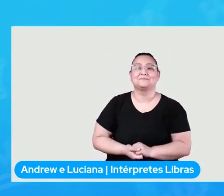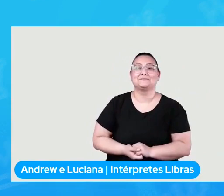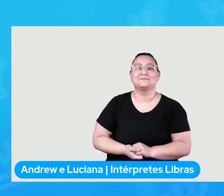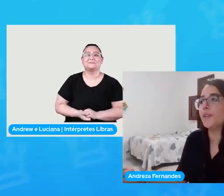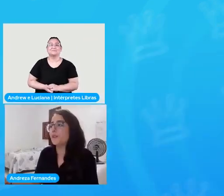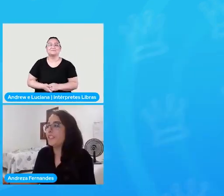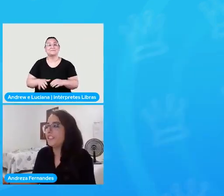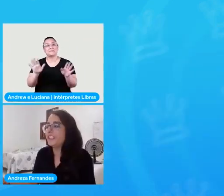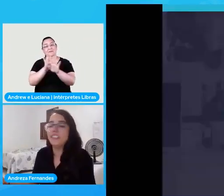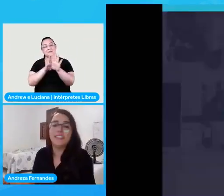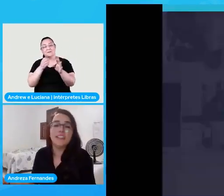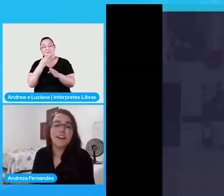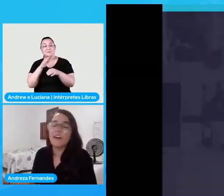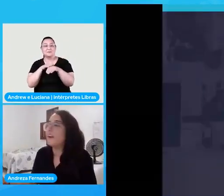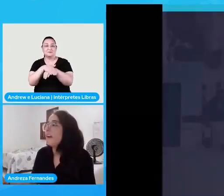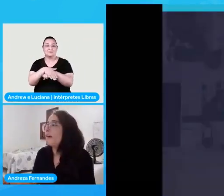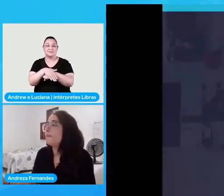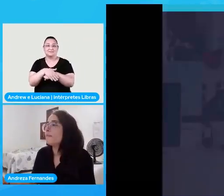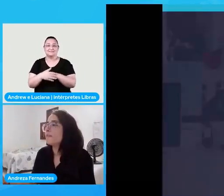pessoal, boa noite.